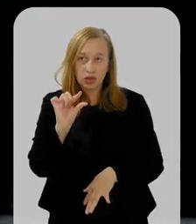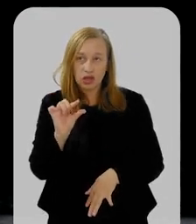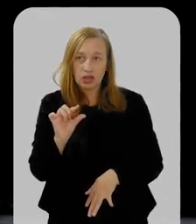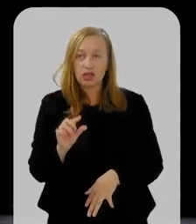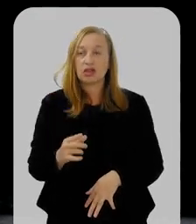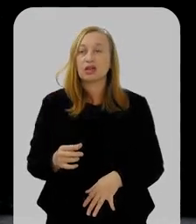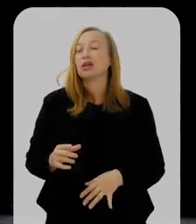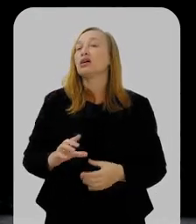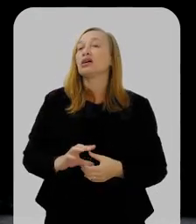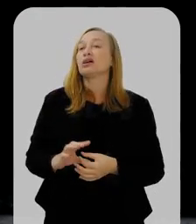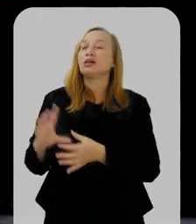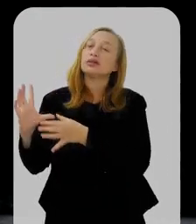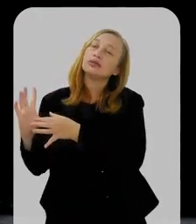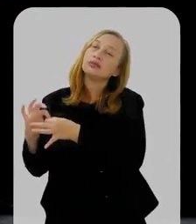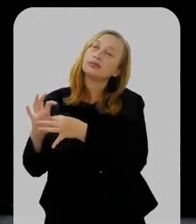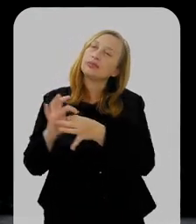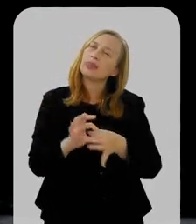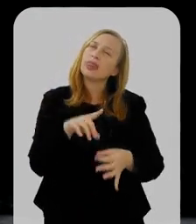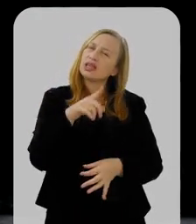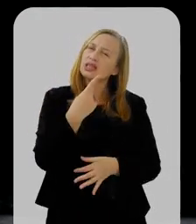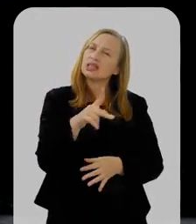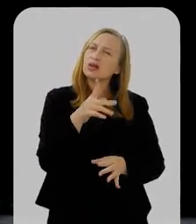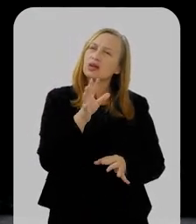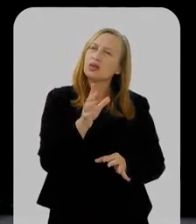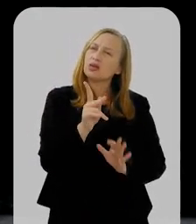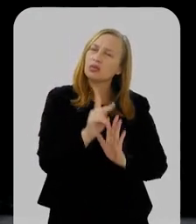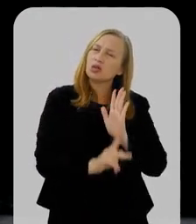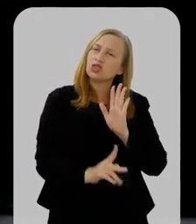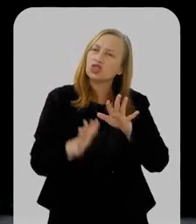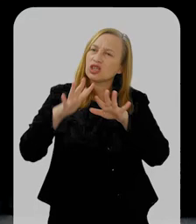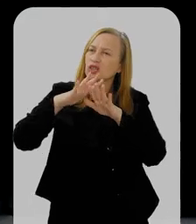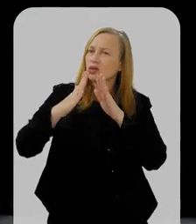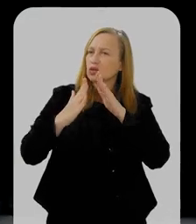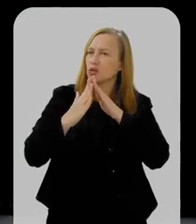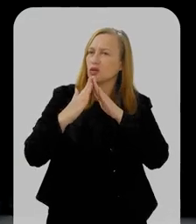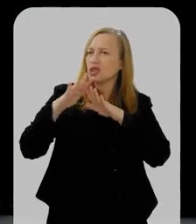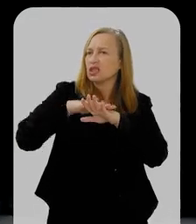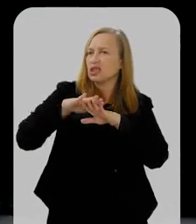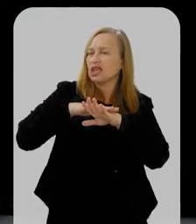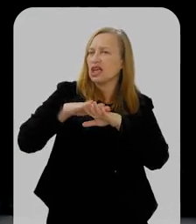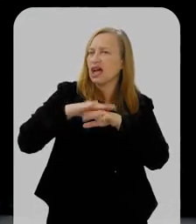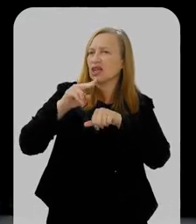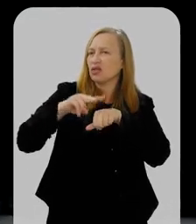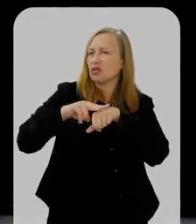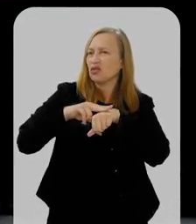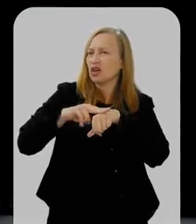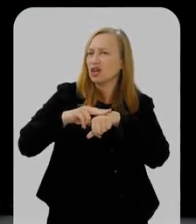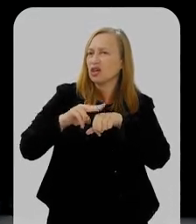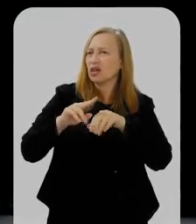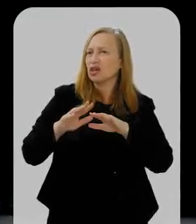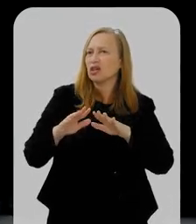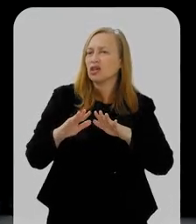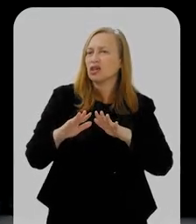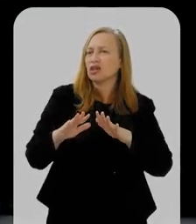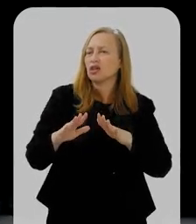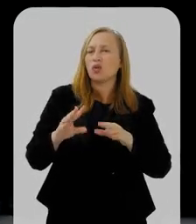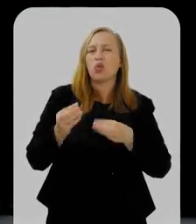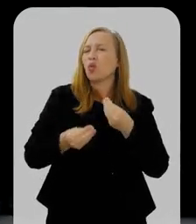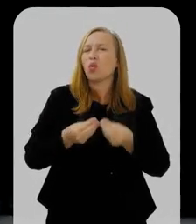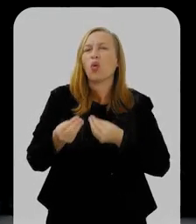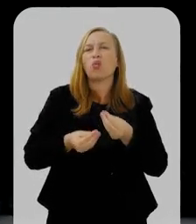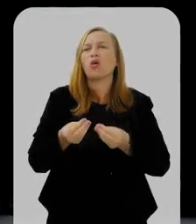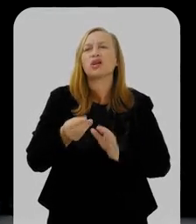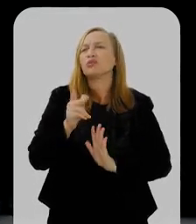concluir ali, falar mais um comentário sobre essa tua fala, deputado. Esse seu projeto dos telhados verdes, ele prevê a construção de telhados